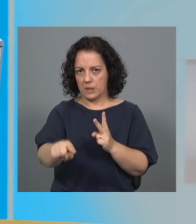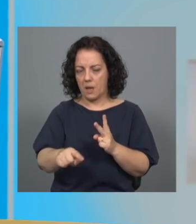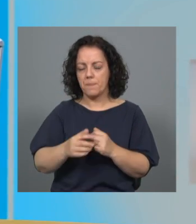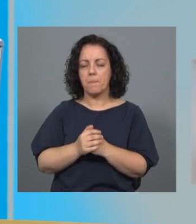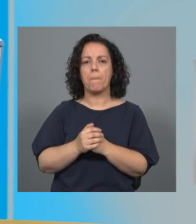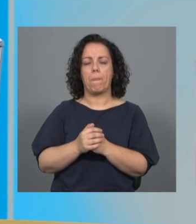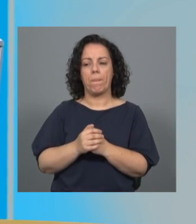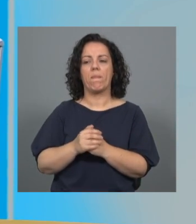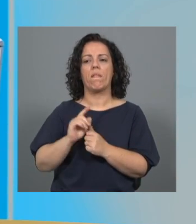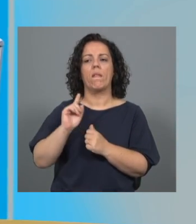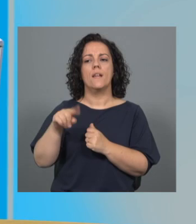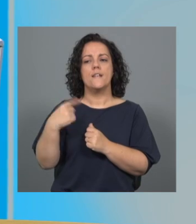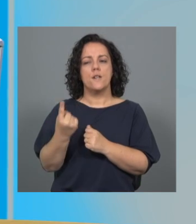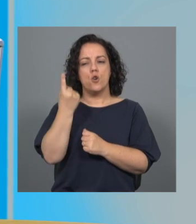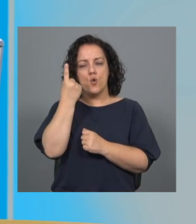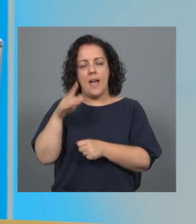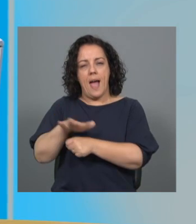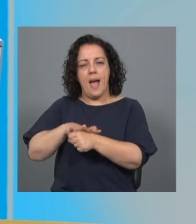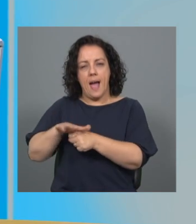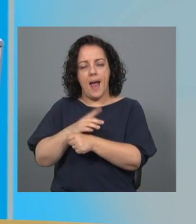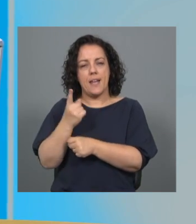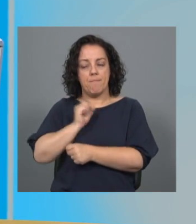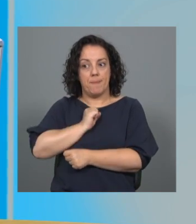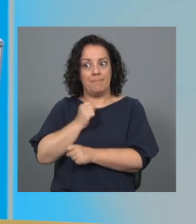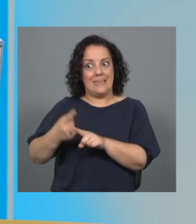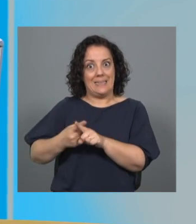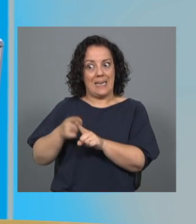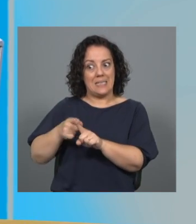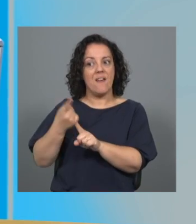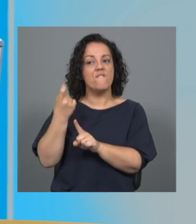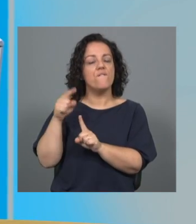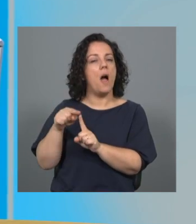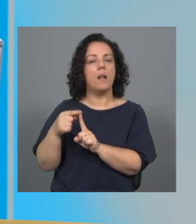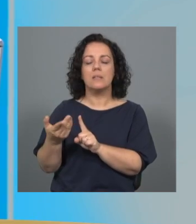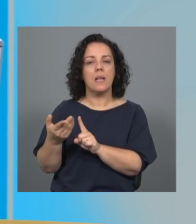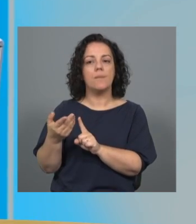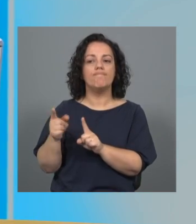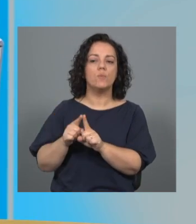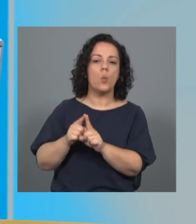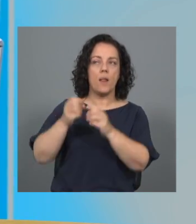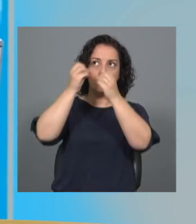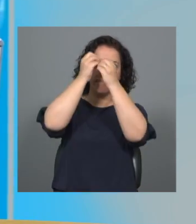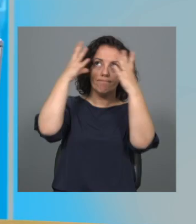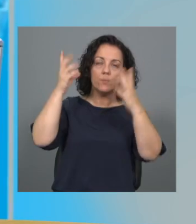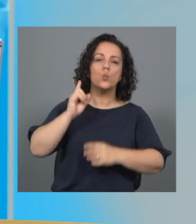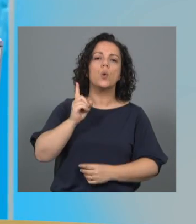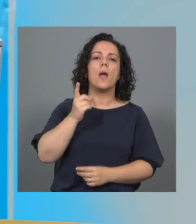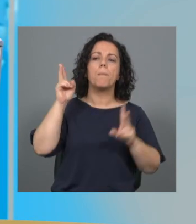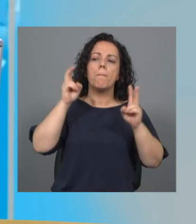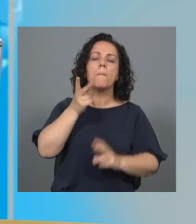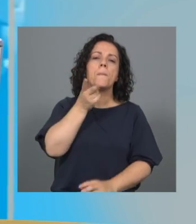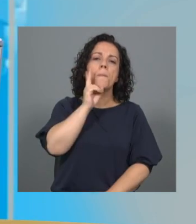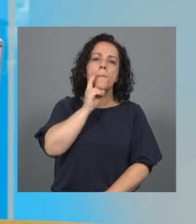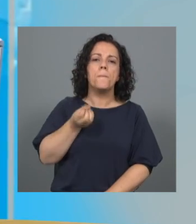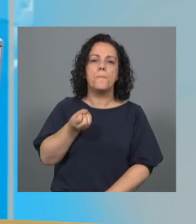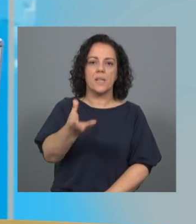Faltava aqui, se calhar, e esta é uma área que é de particular interesse para mim, uma concepção comum sobre o perdão, que não existe. Nós, às